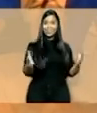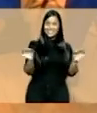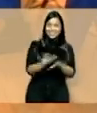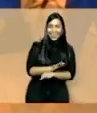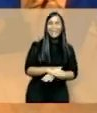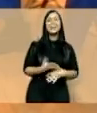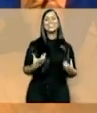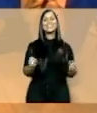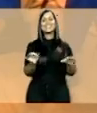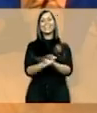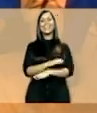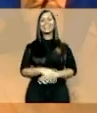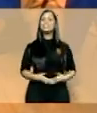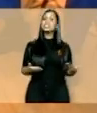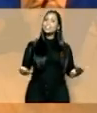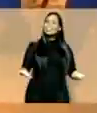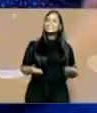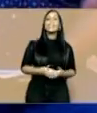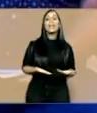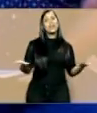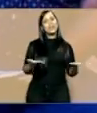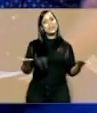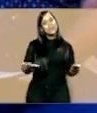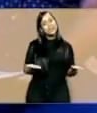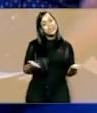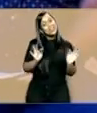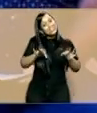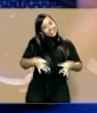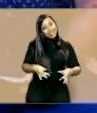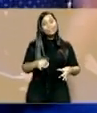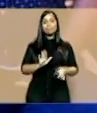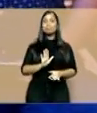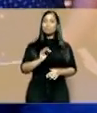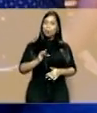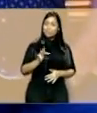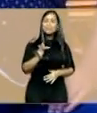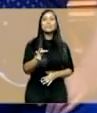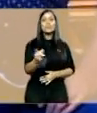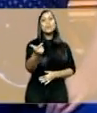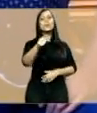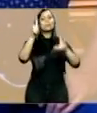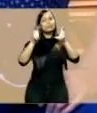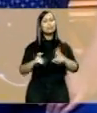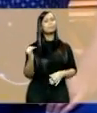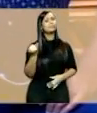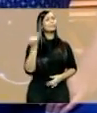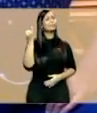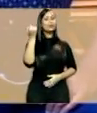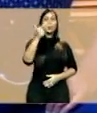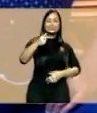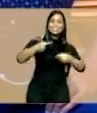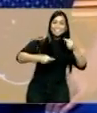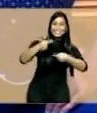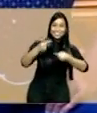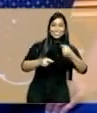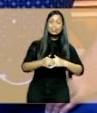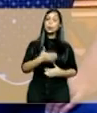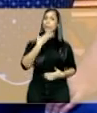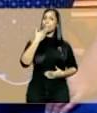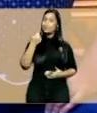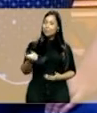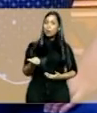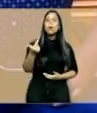encerrar? Vamos encerrar. Gente, Ponto de Vista fica por aqui. A gente volta em breve com outros temas importantes, outras discussões e, o